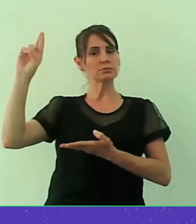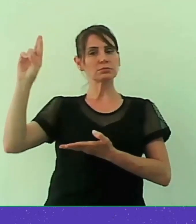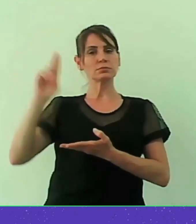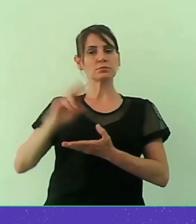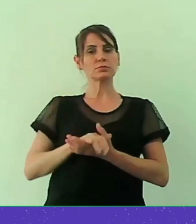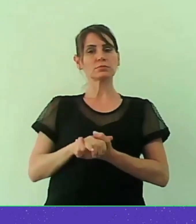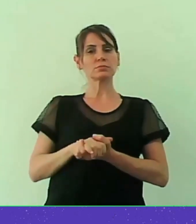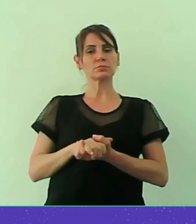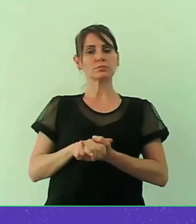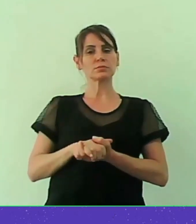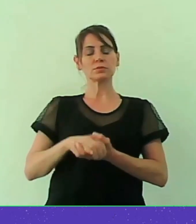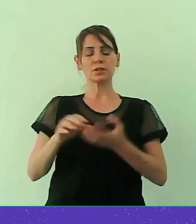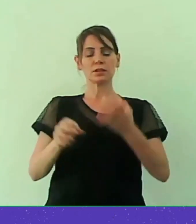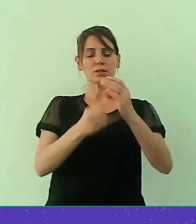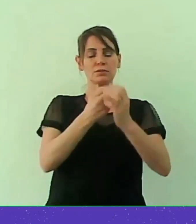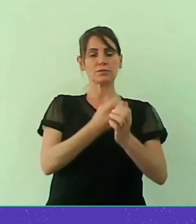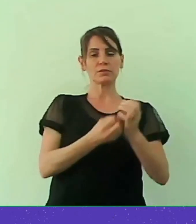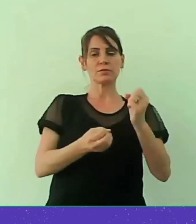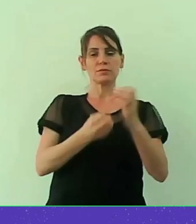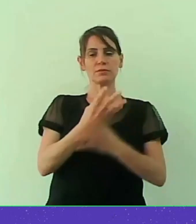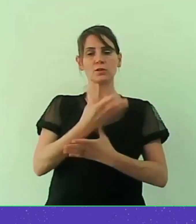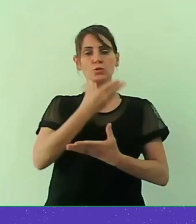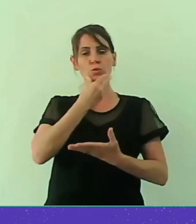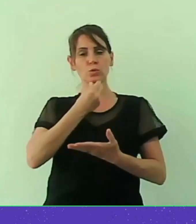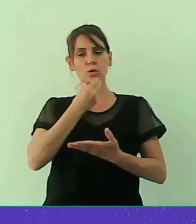Ele criou o homem no sexto dia.